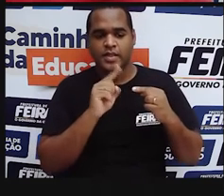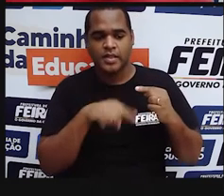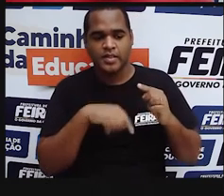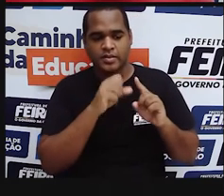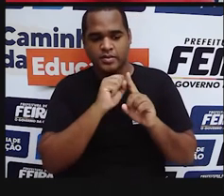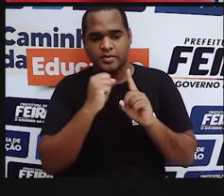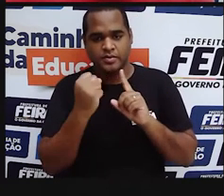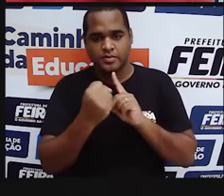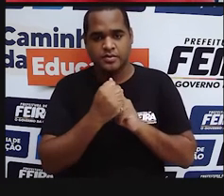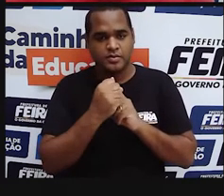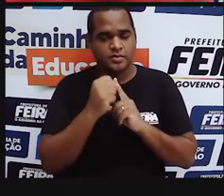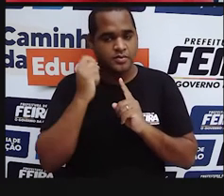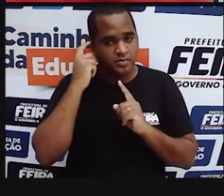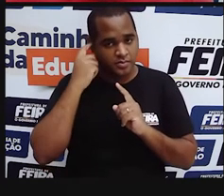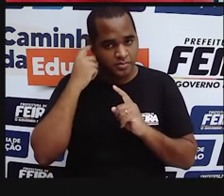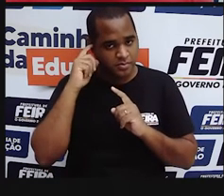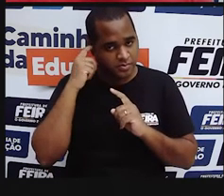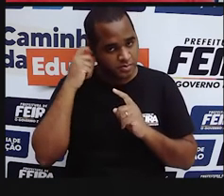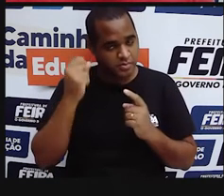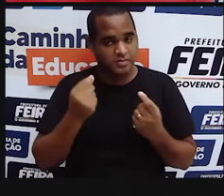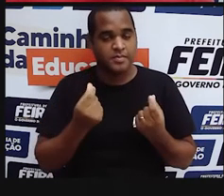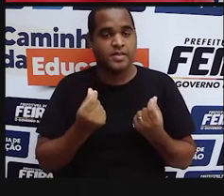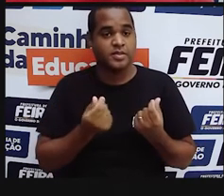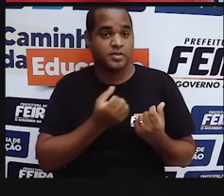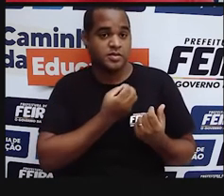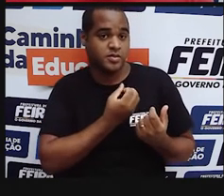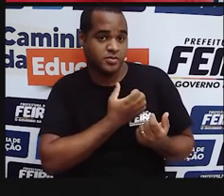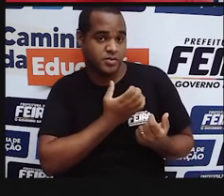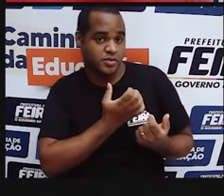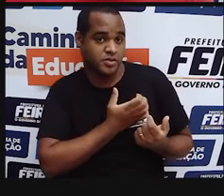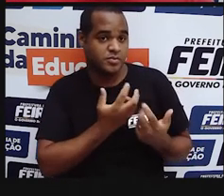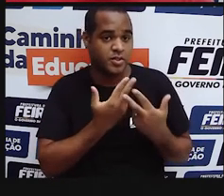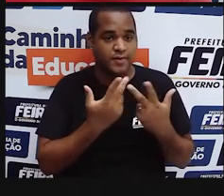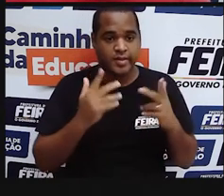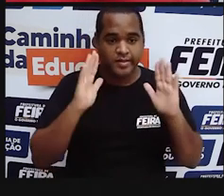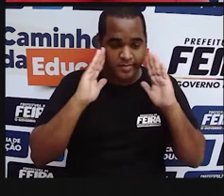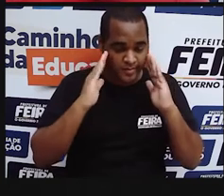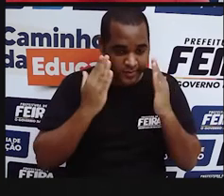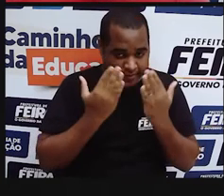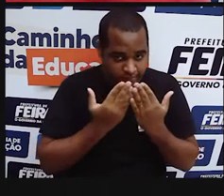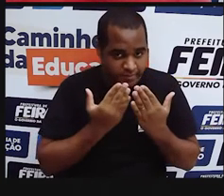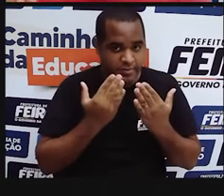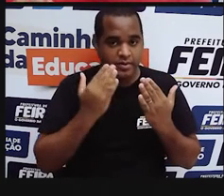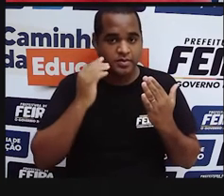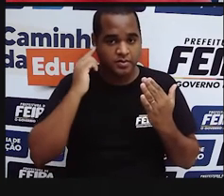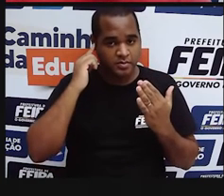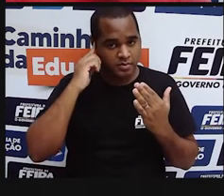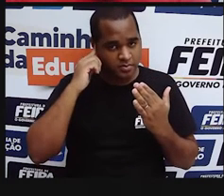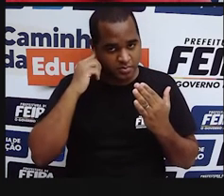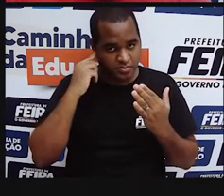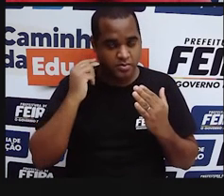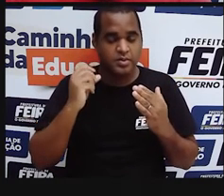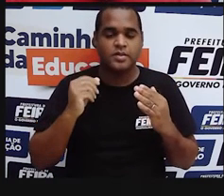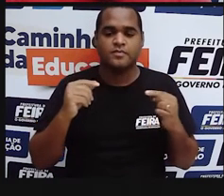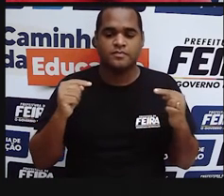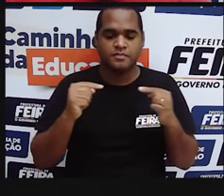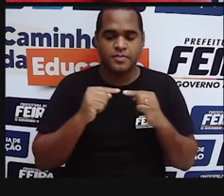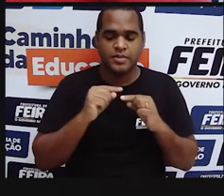que se distribui pela sociedade, não. É um enriquecimento que acaba se concentrando na mão de uma